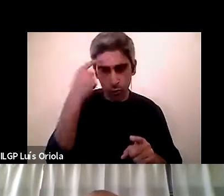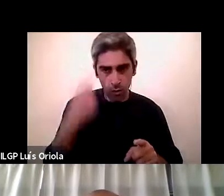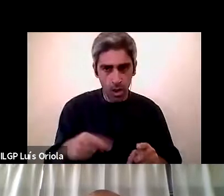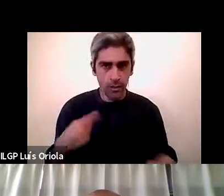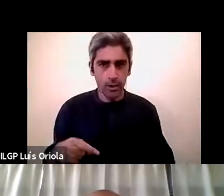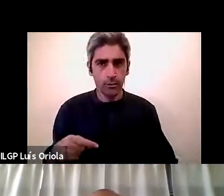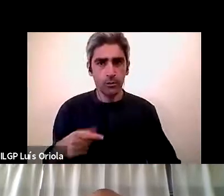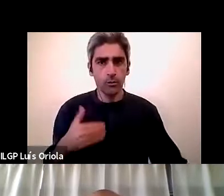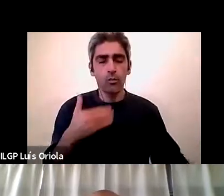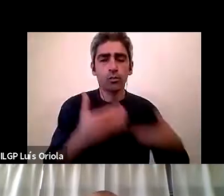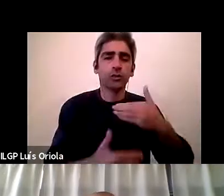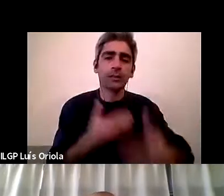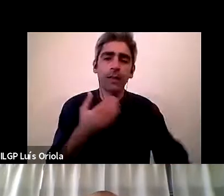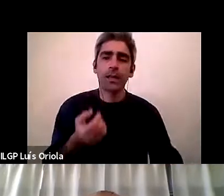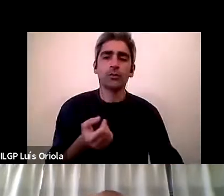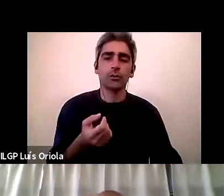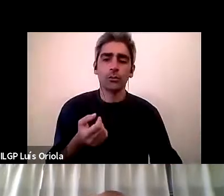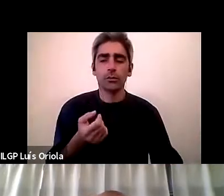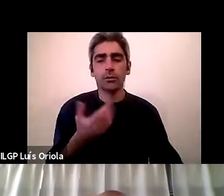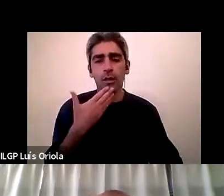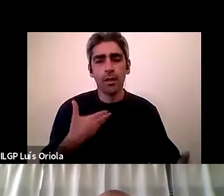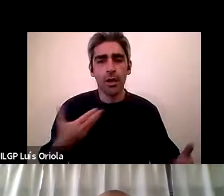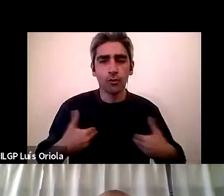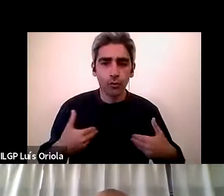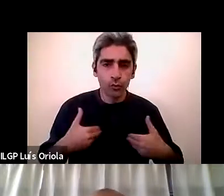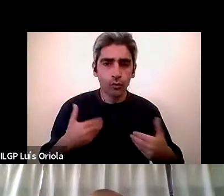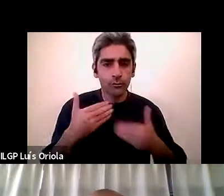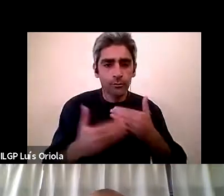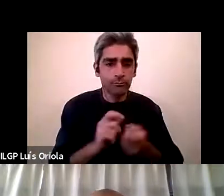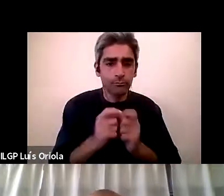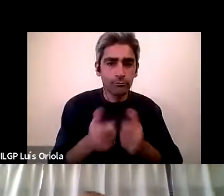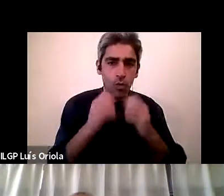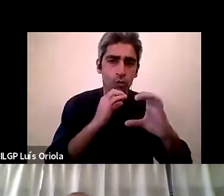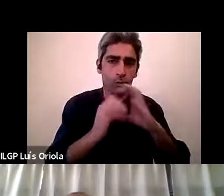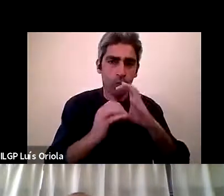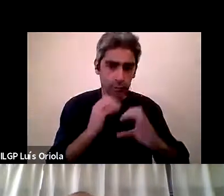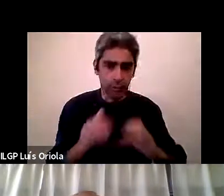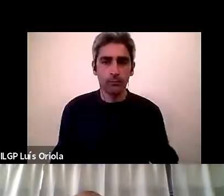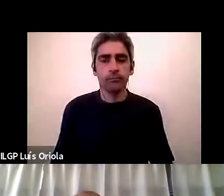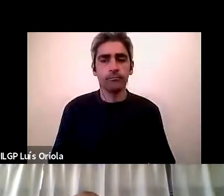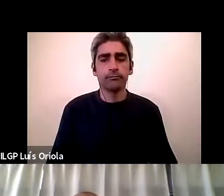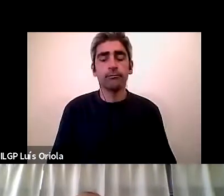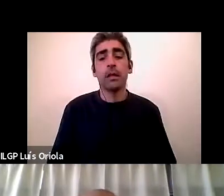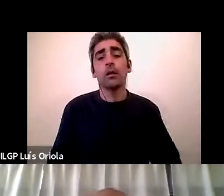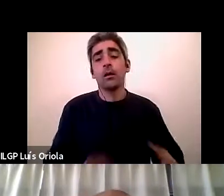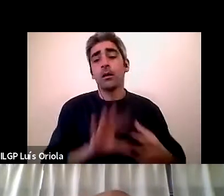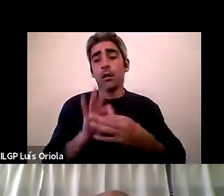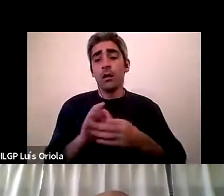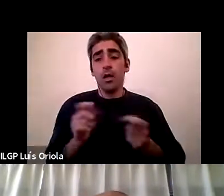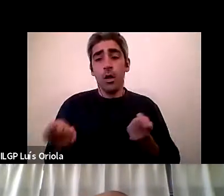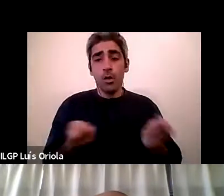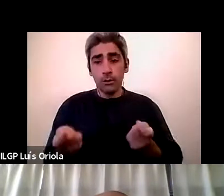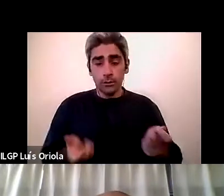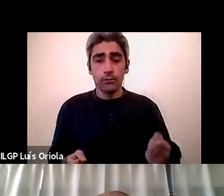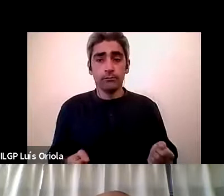aqueles processos de empatia ajudam-nos a facilitar o processo comunicacional. Em relação à organização e